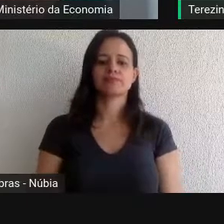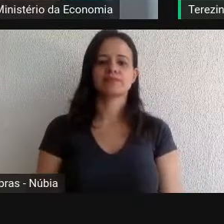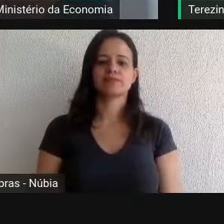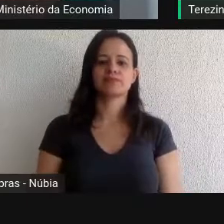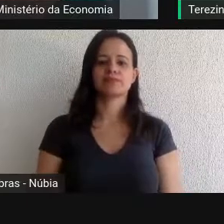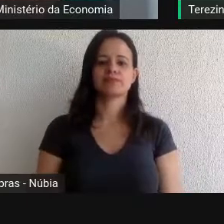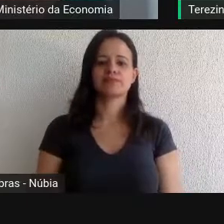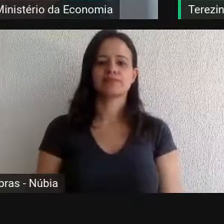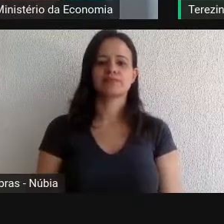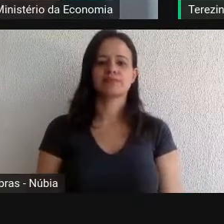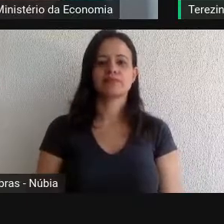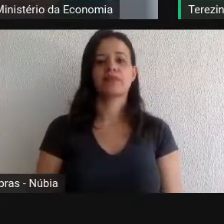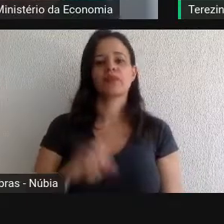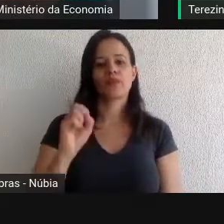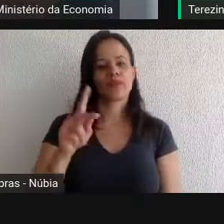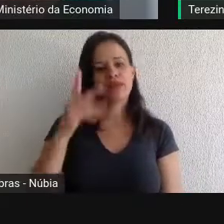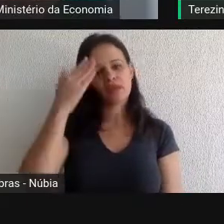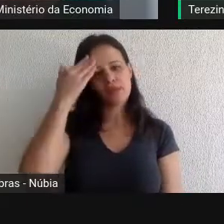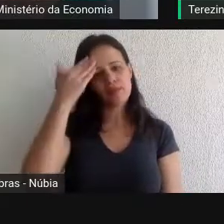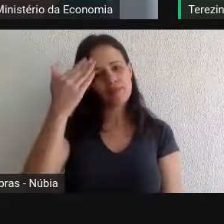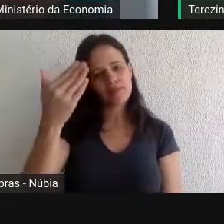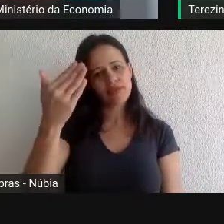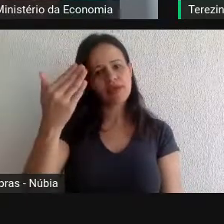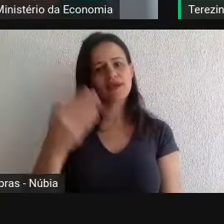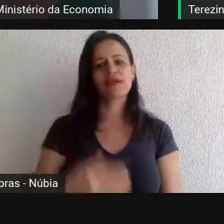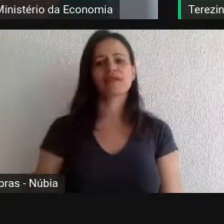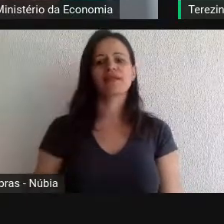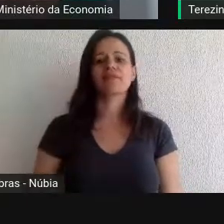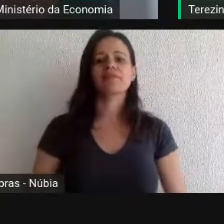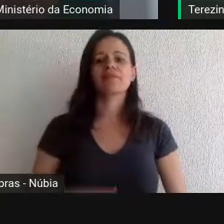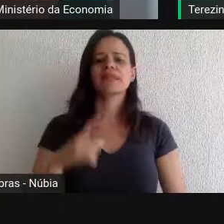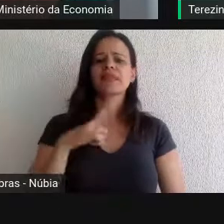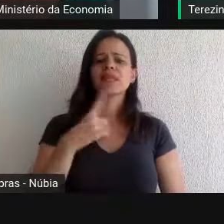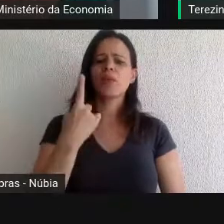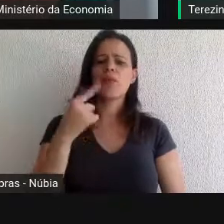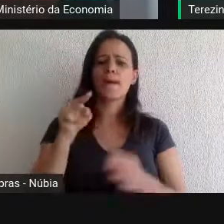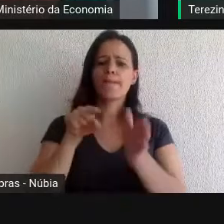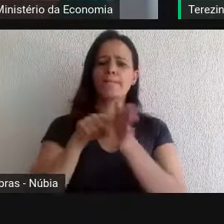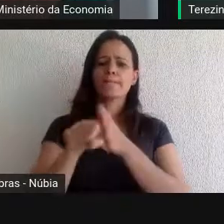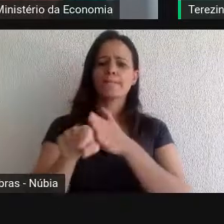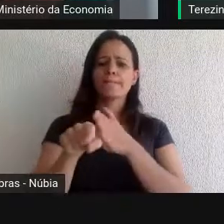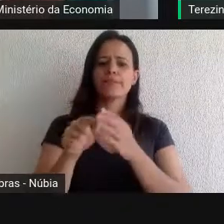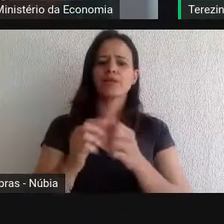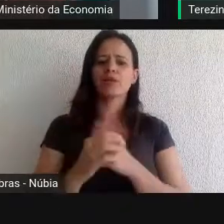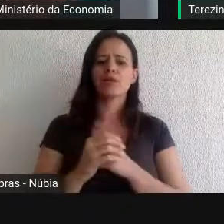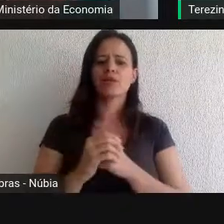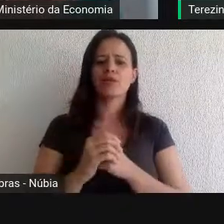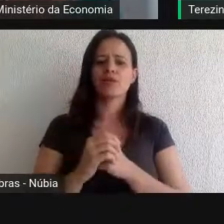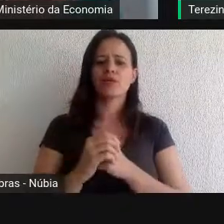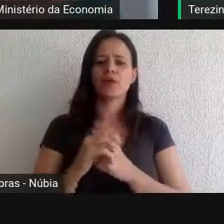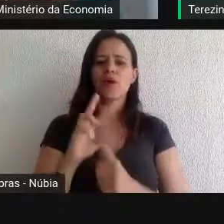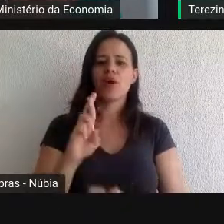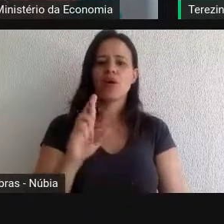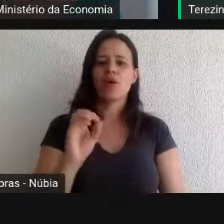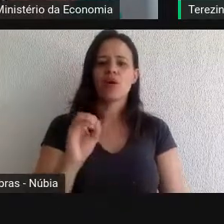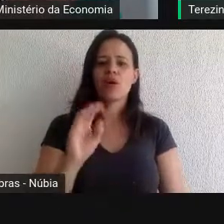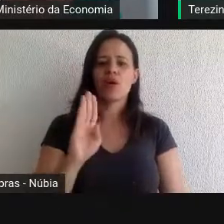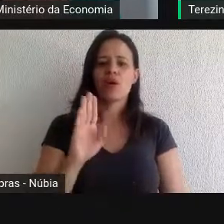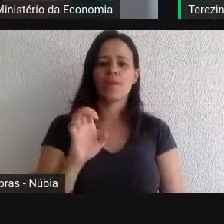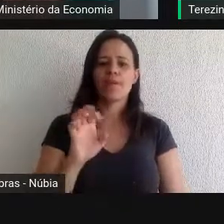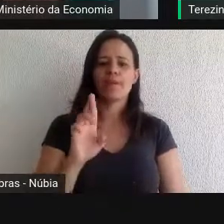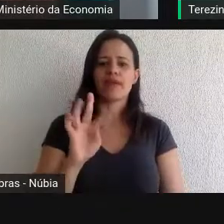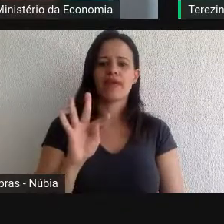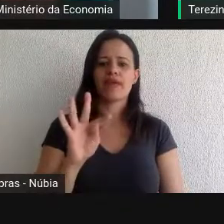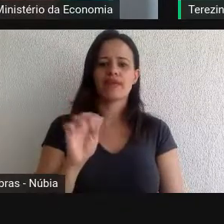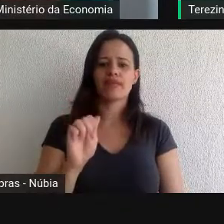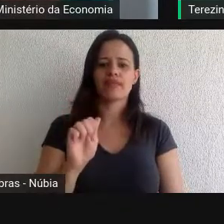Ok, obrigada, Lívia. Tem uma pergunta aqui da Roberta Gonçalves. Eu